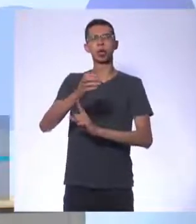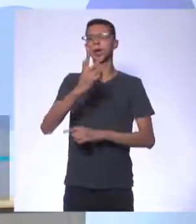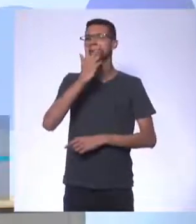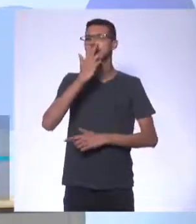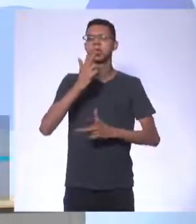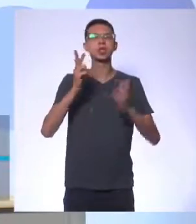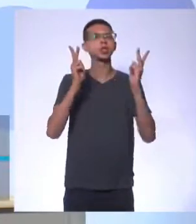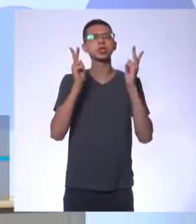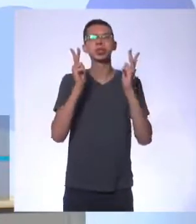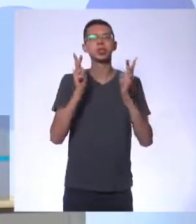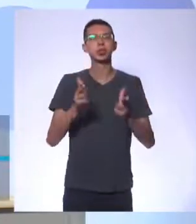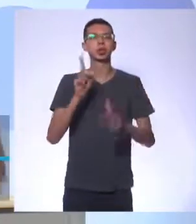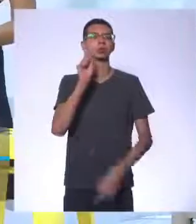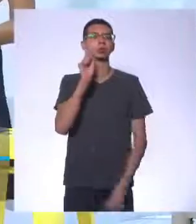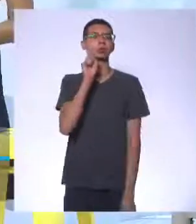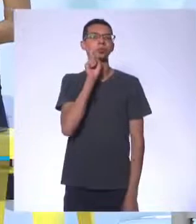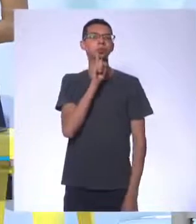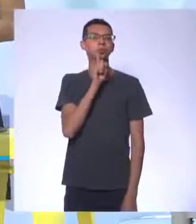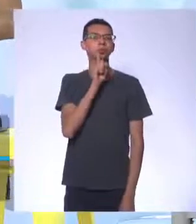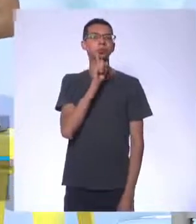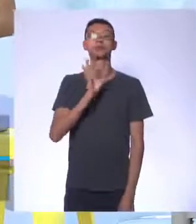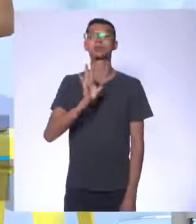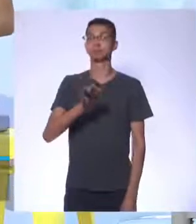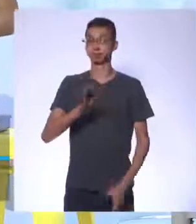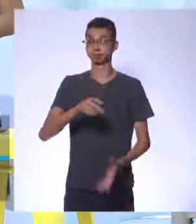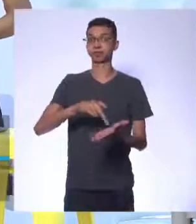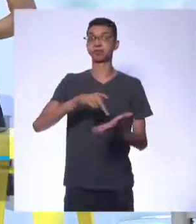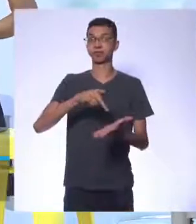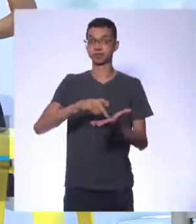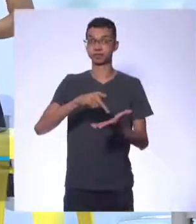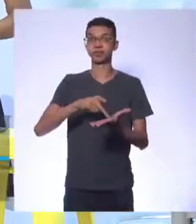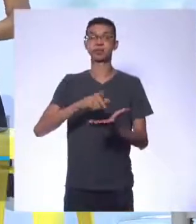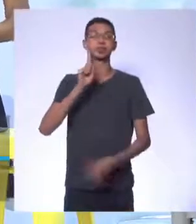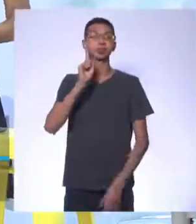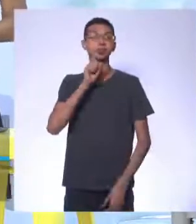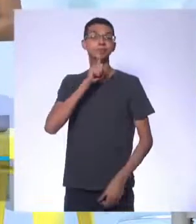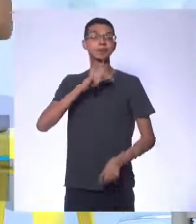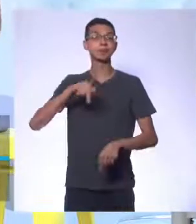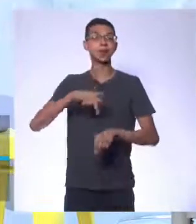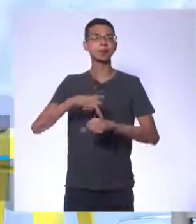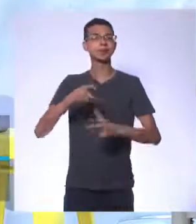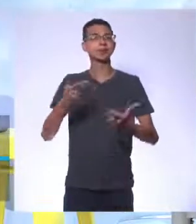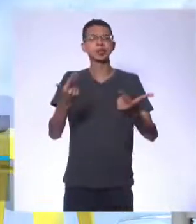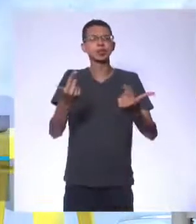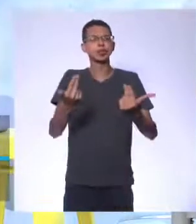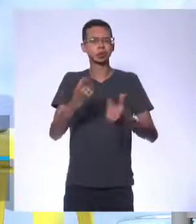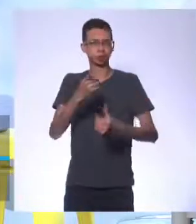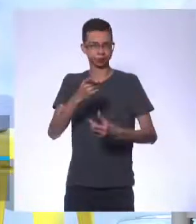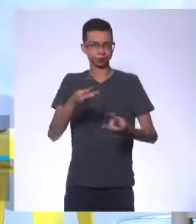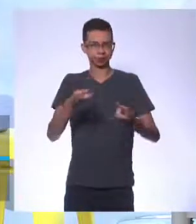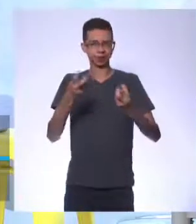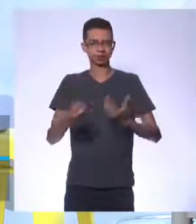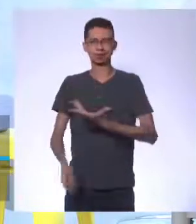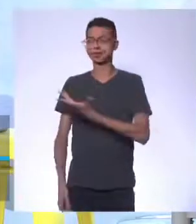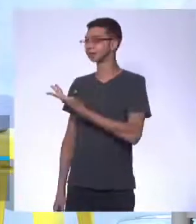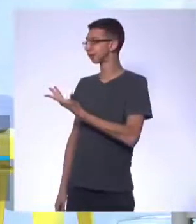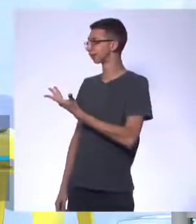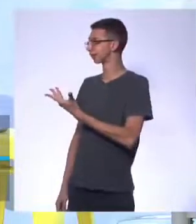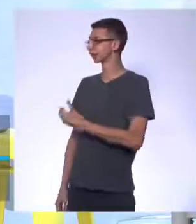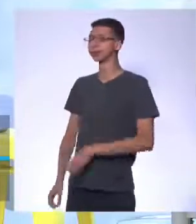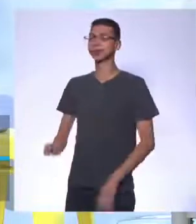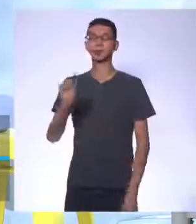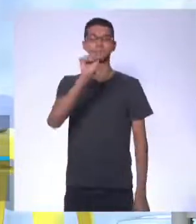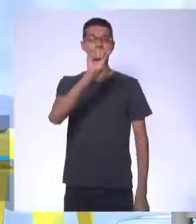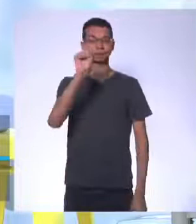norte-americana. Exatamente, tem a cara da bandeira dos Estados Unidos, né? Então vocês vejam aí as listras, né? Na